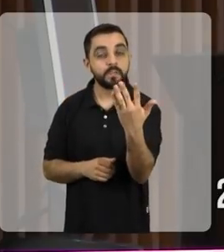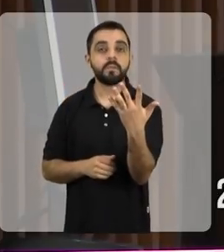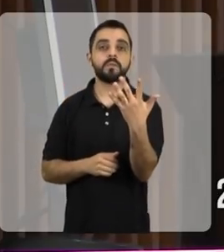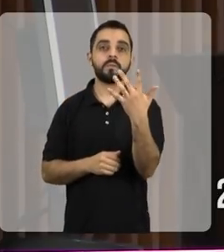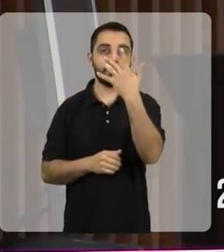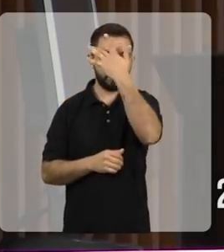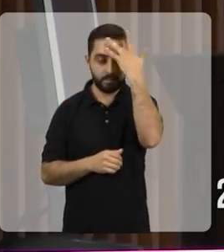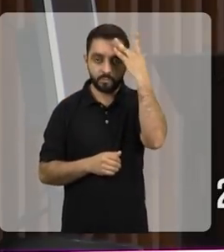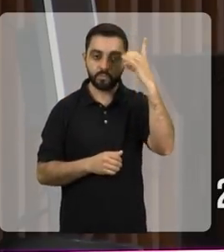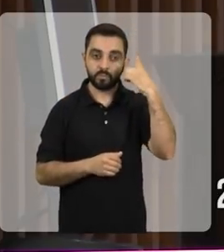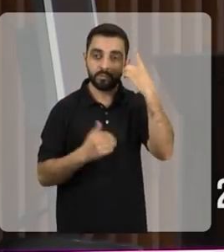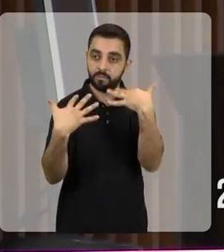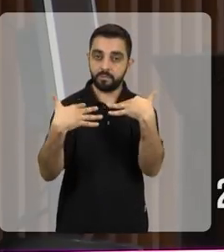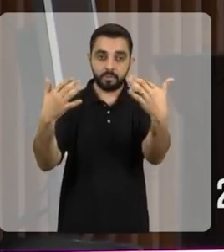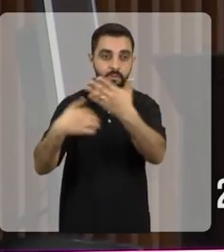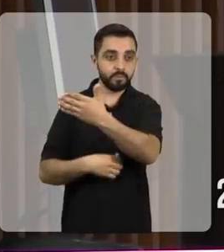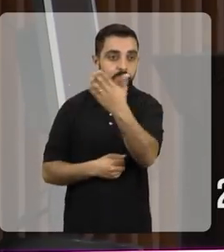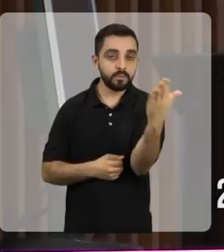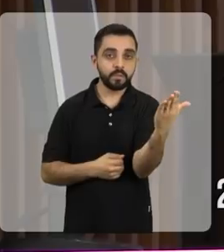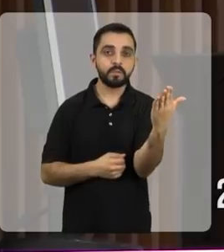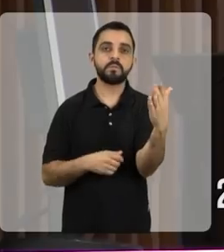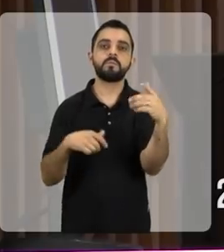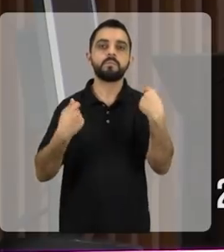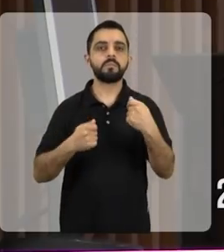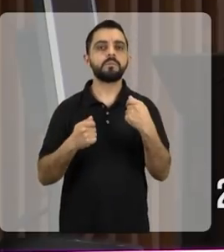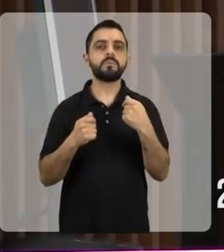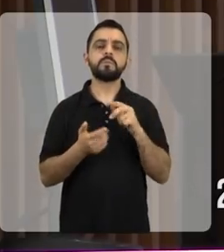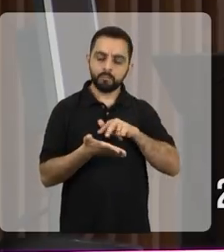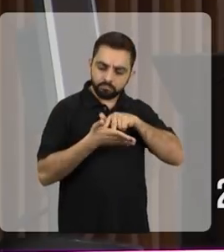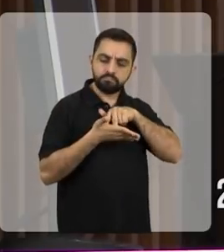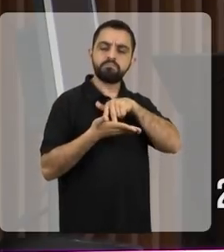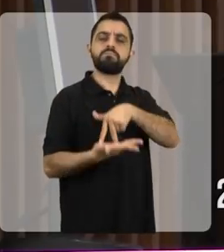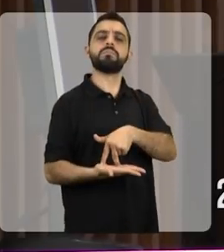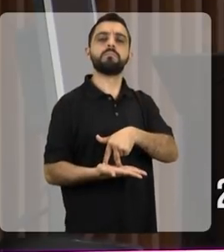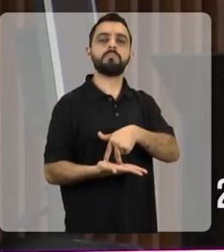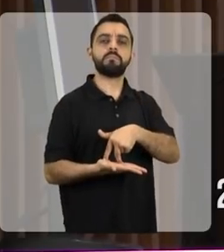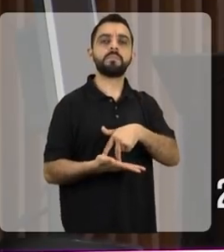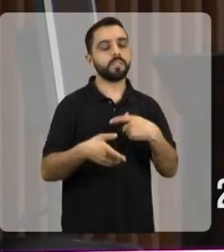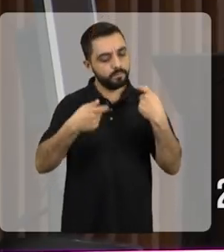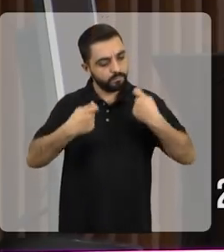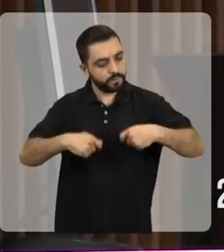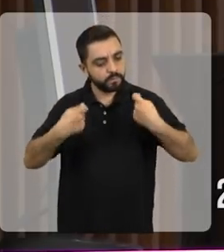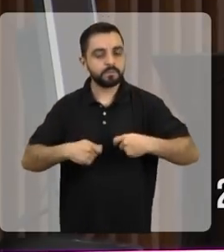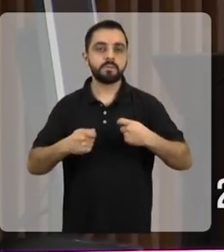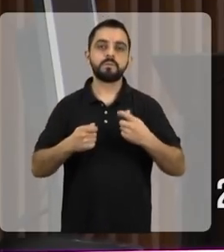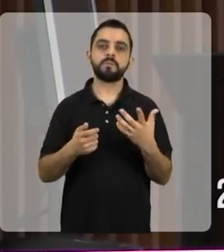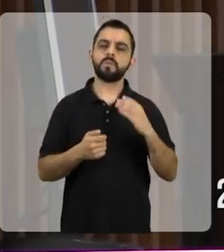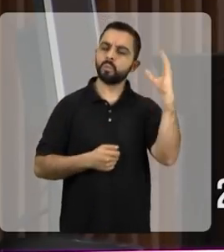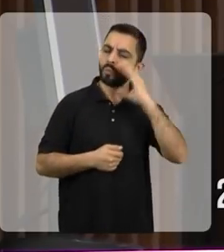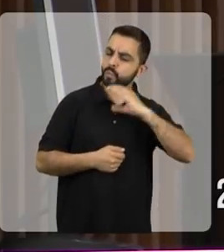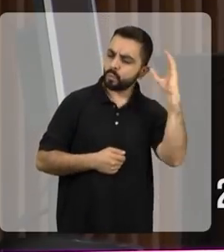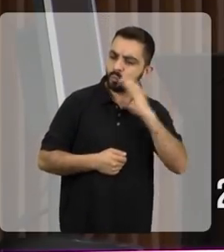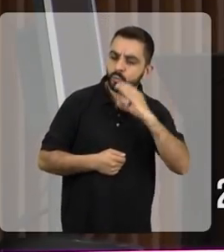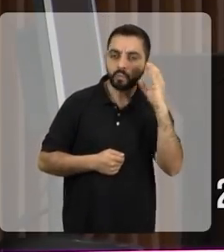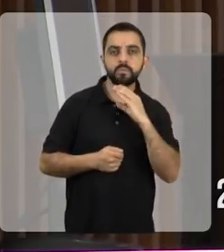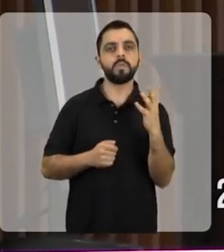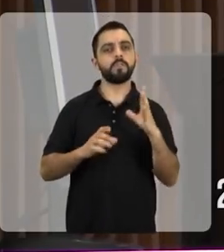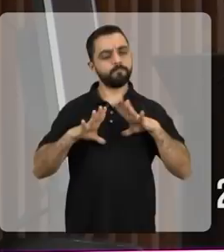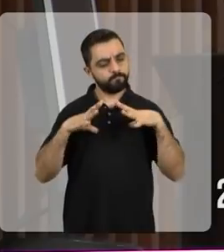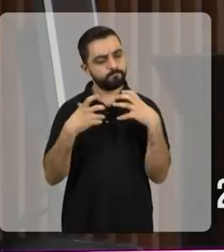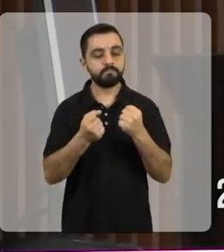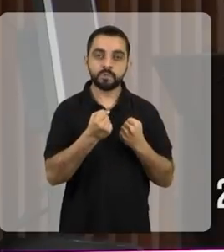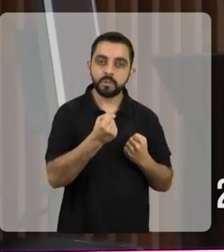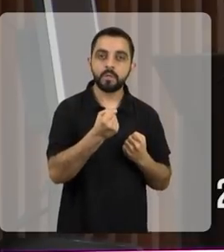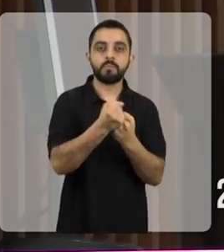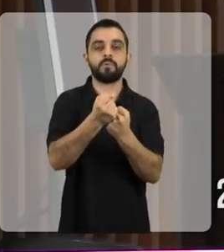representantes do povo paranaense é uma posição firme necessária urgente de solidariedade